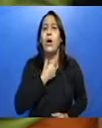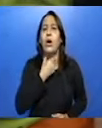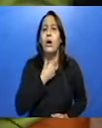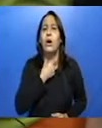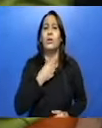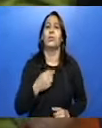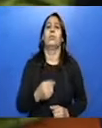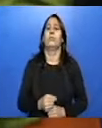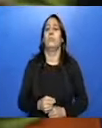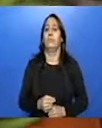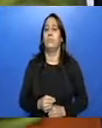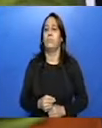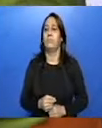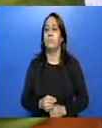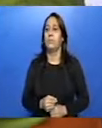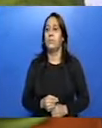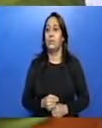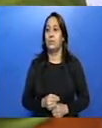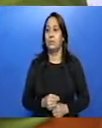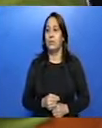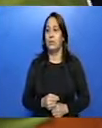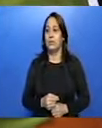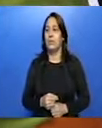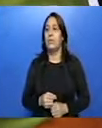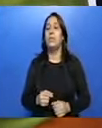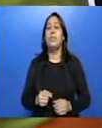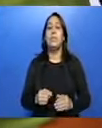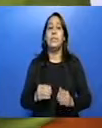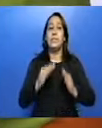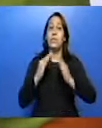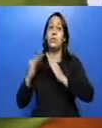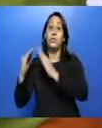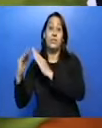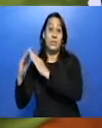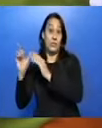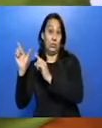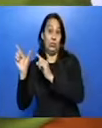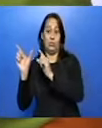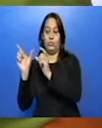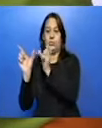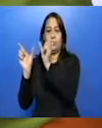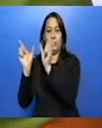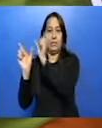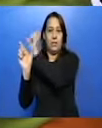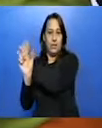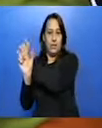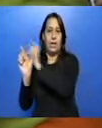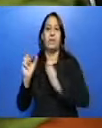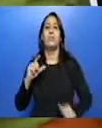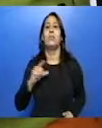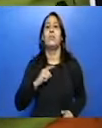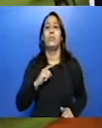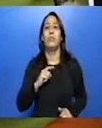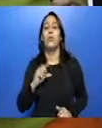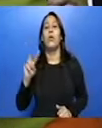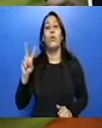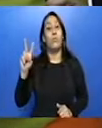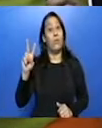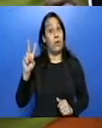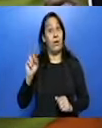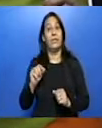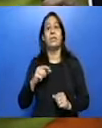R forte. E se os vizinhos, os dos dois lados, for vogais, aí nós